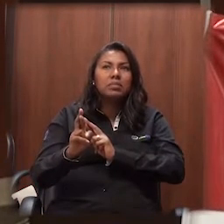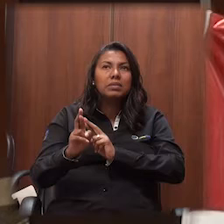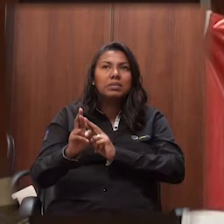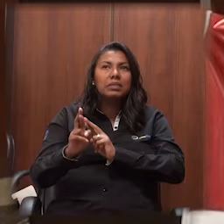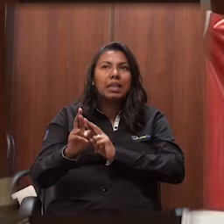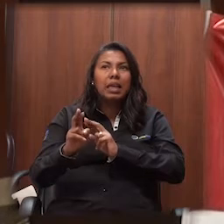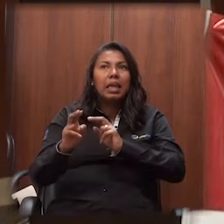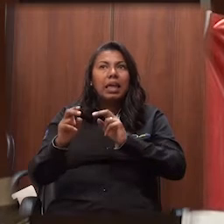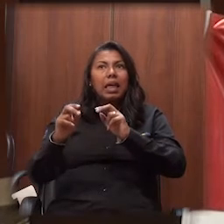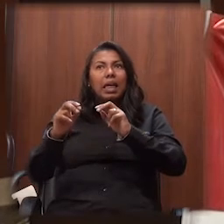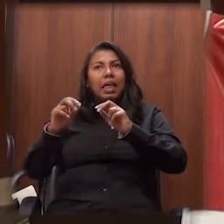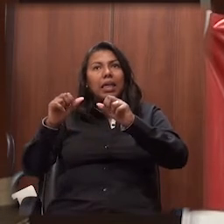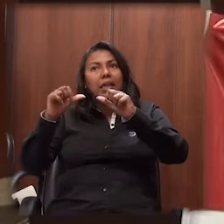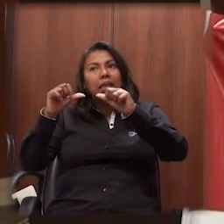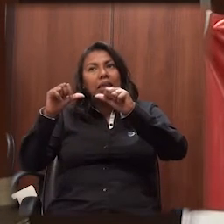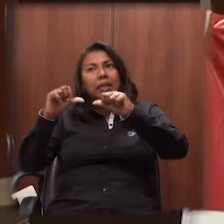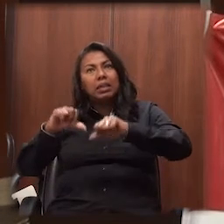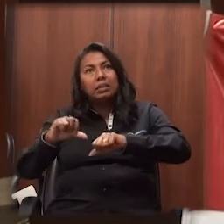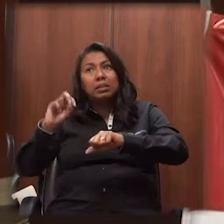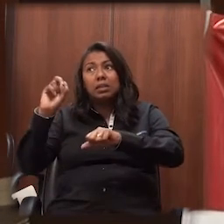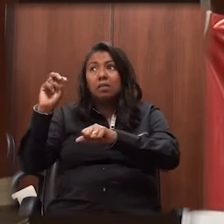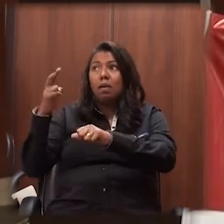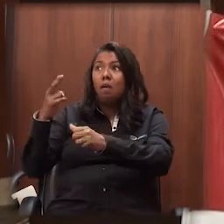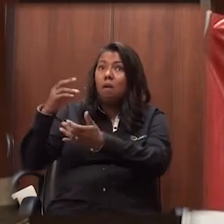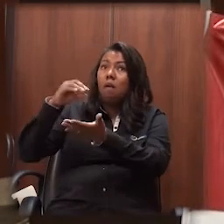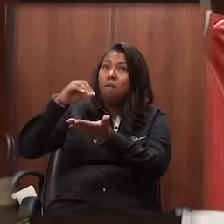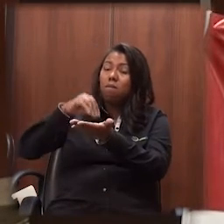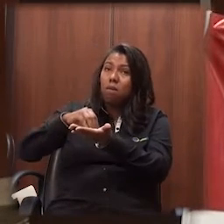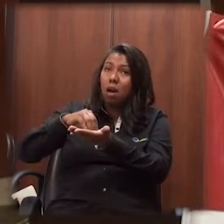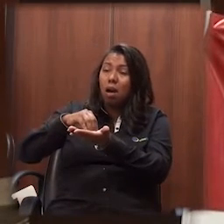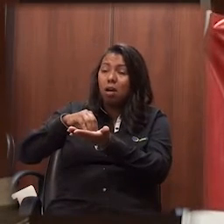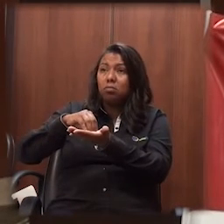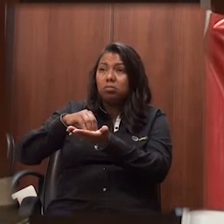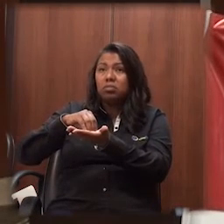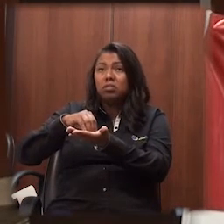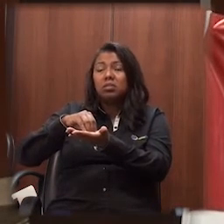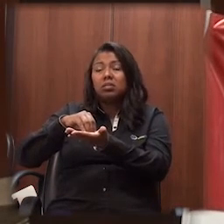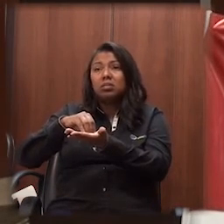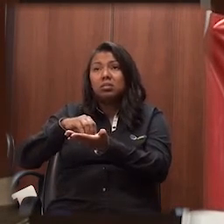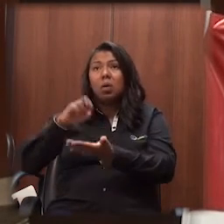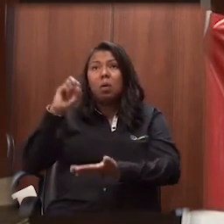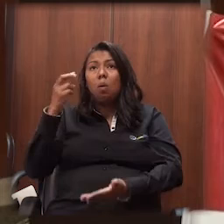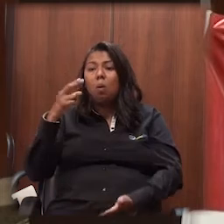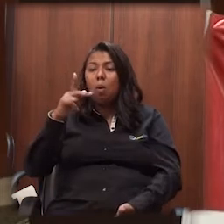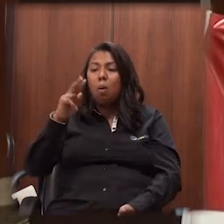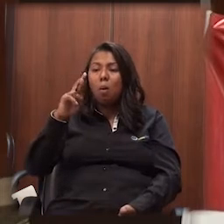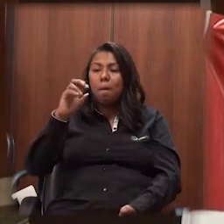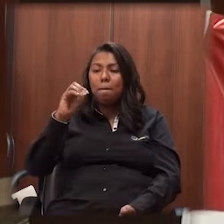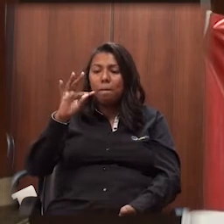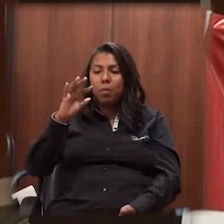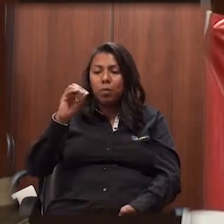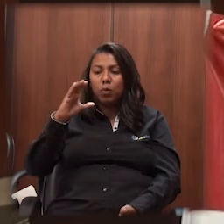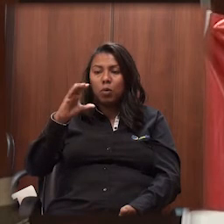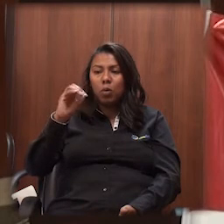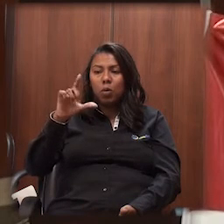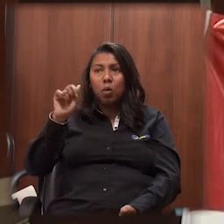negativas, de respostas incompletas, de respostas lacunares ou protocolares.